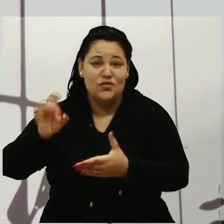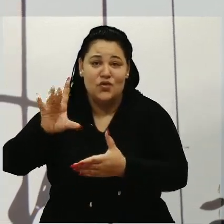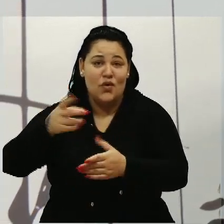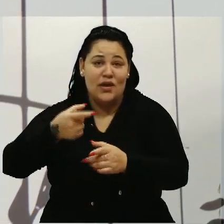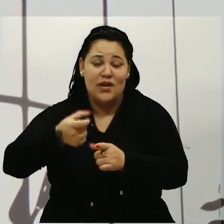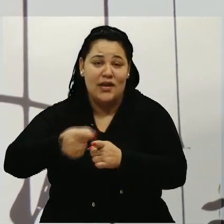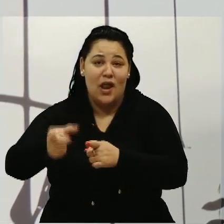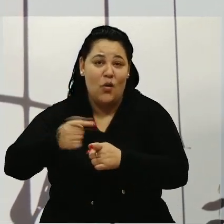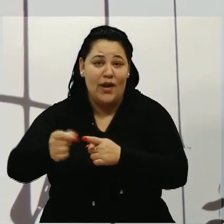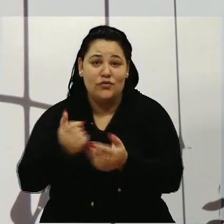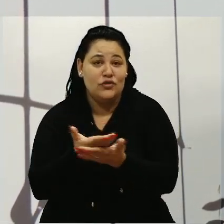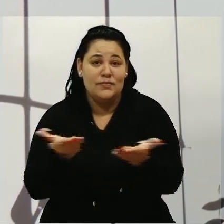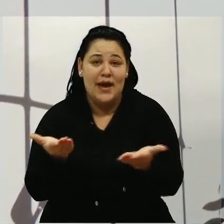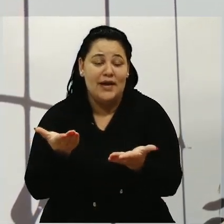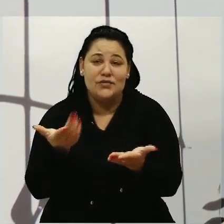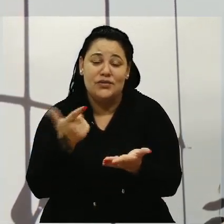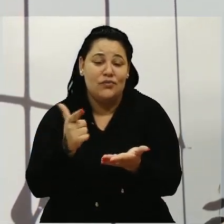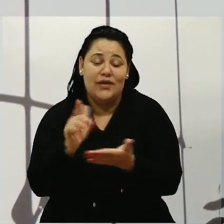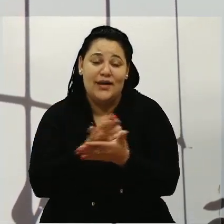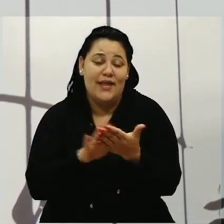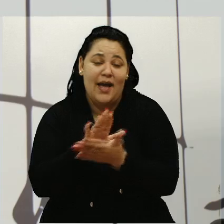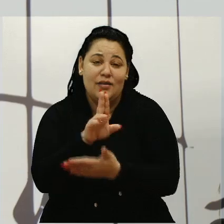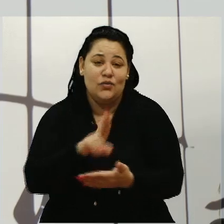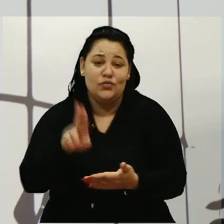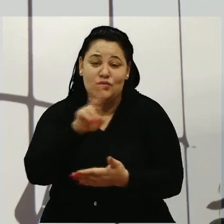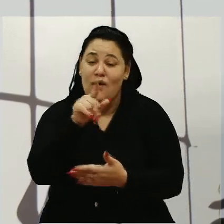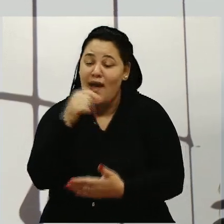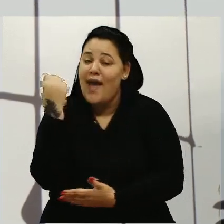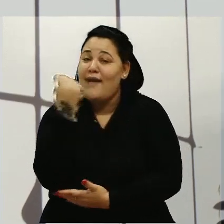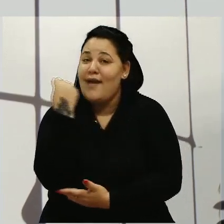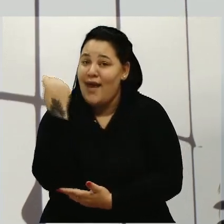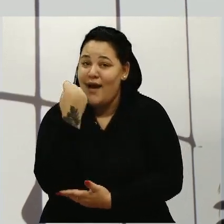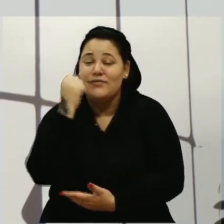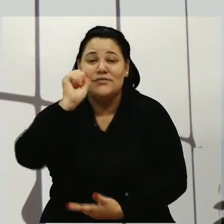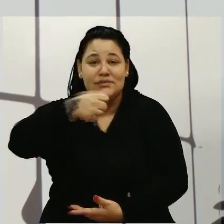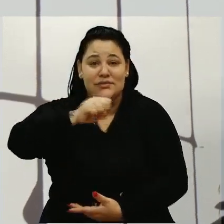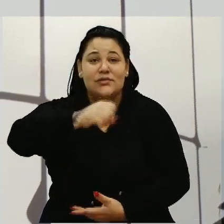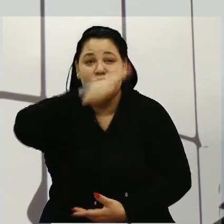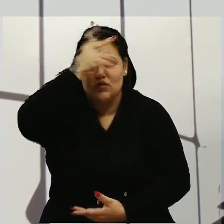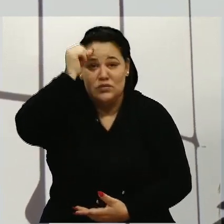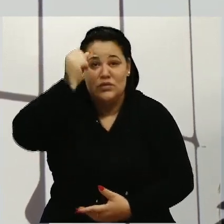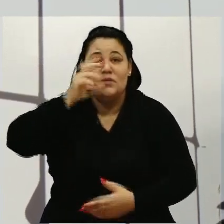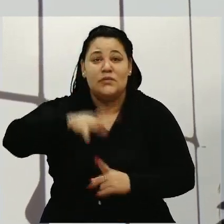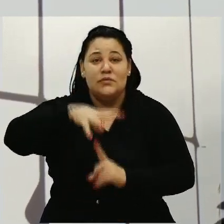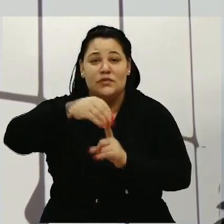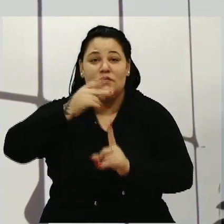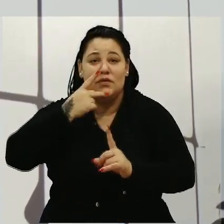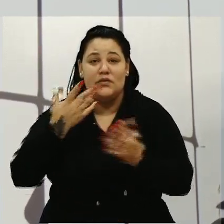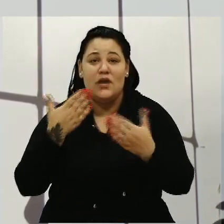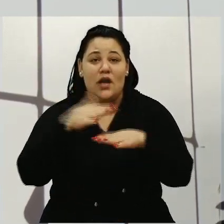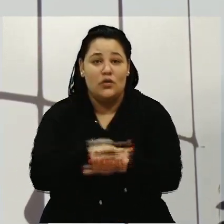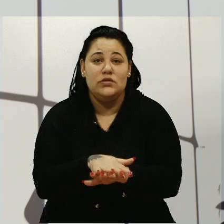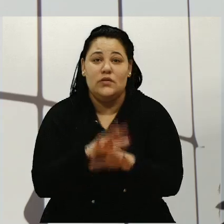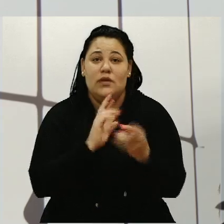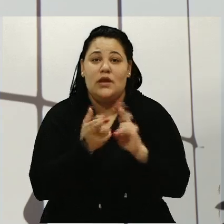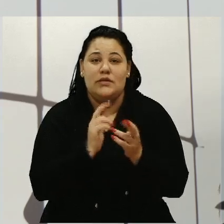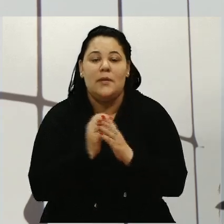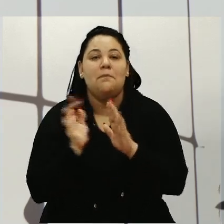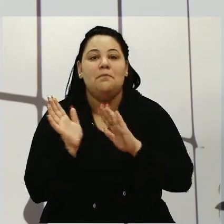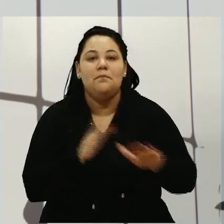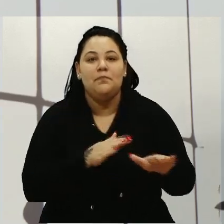grave para a educação do nosso município, principalmente falando da questão da inclusão. Mas também trouxe